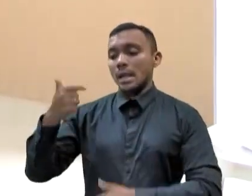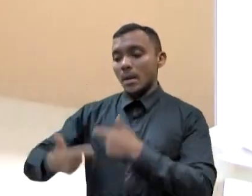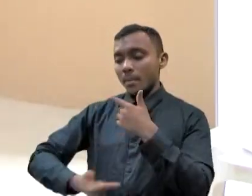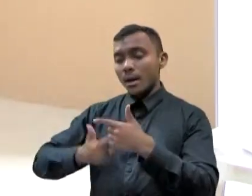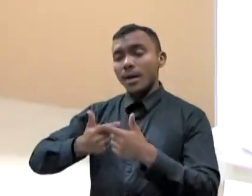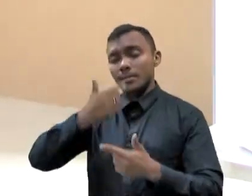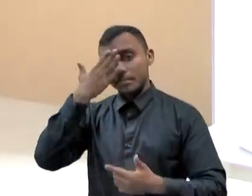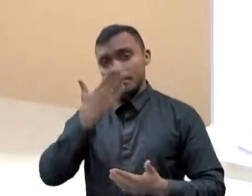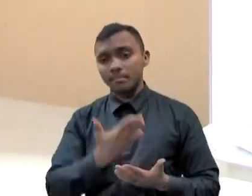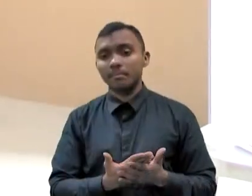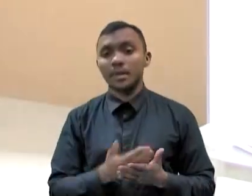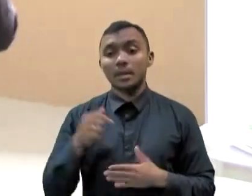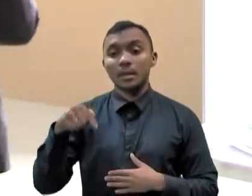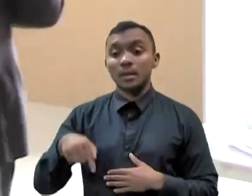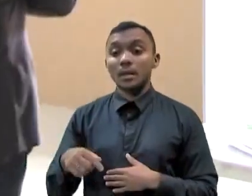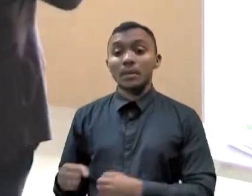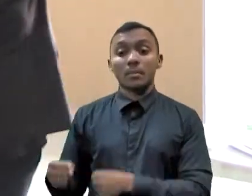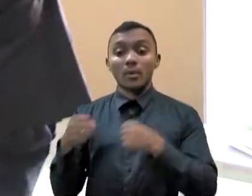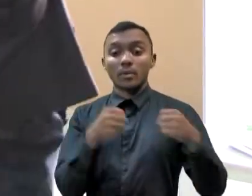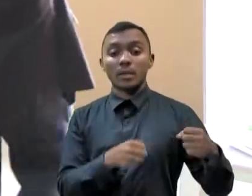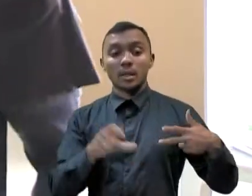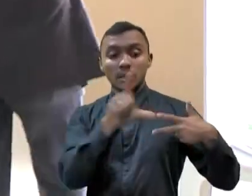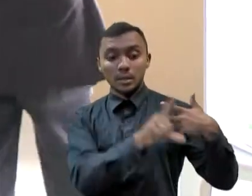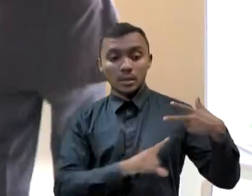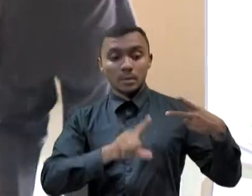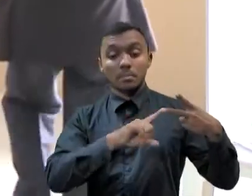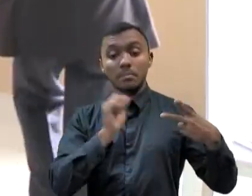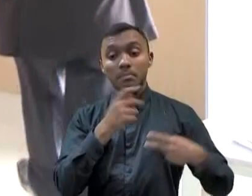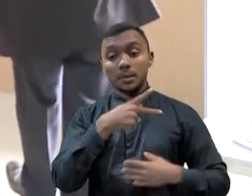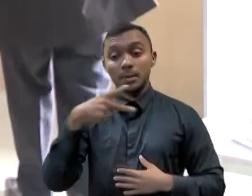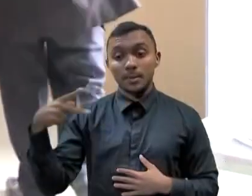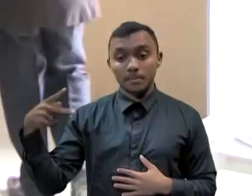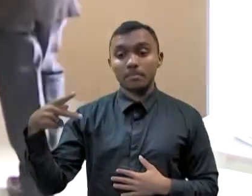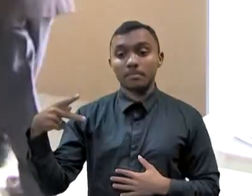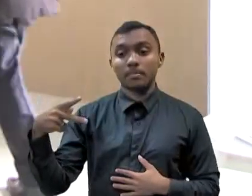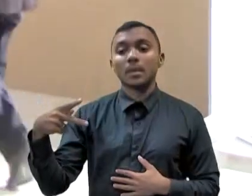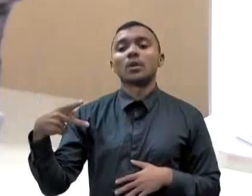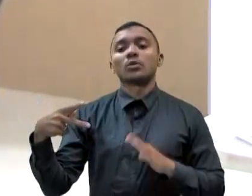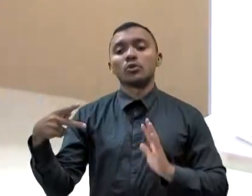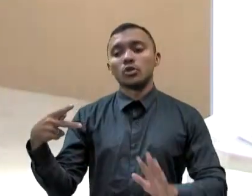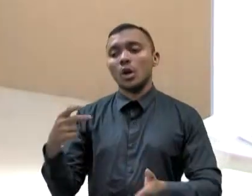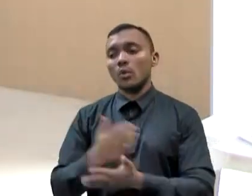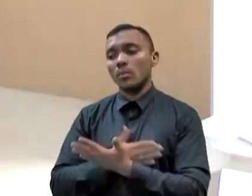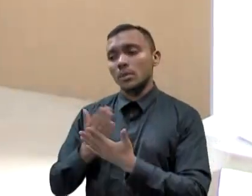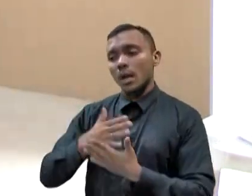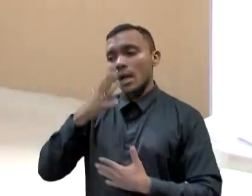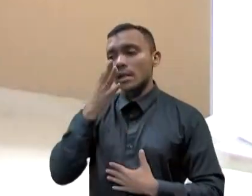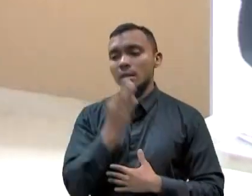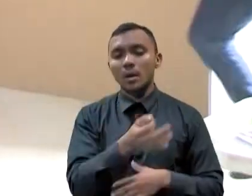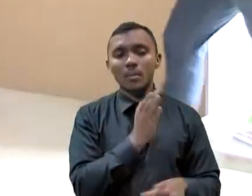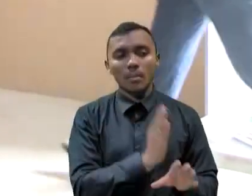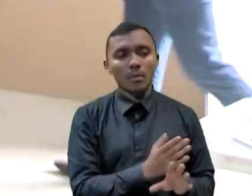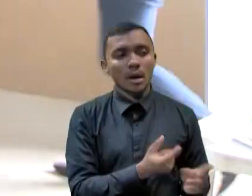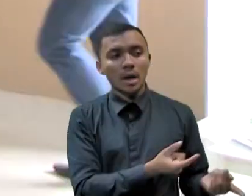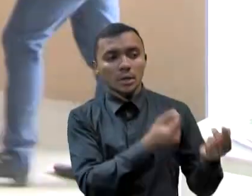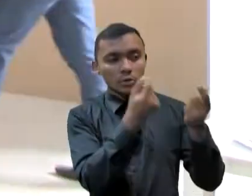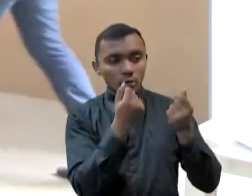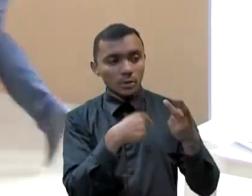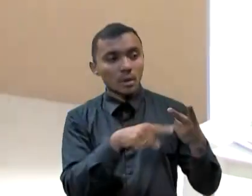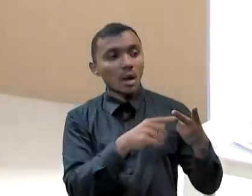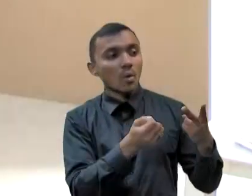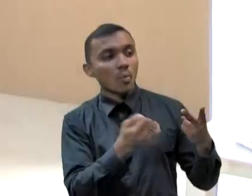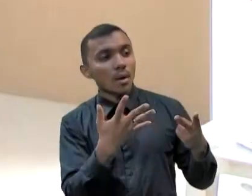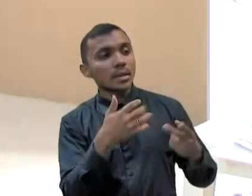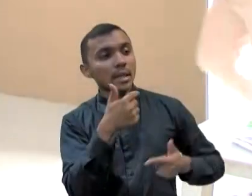Poder Legislativo, como presidente da Frente Parlamentar, temos que trabalhar para que esse recurso, esses empregos e